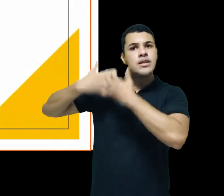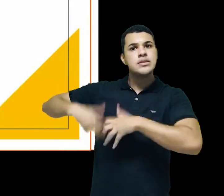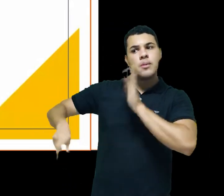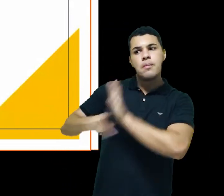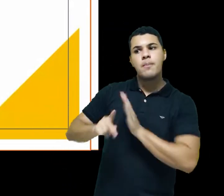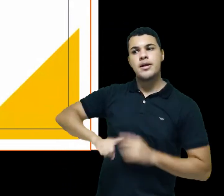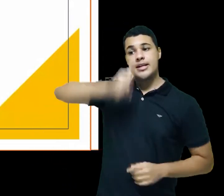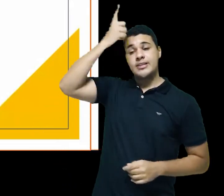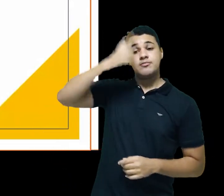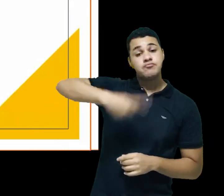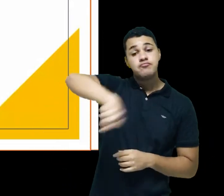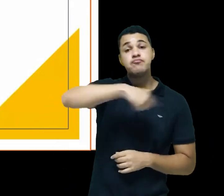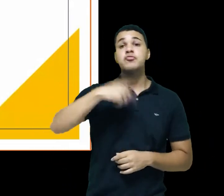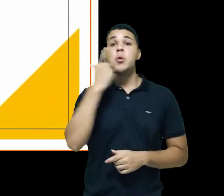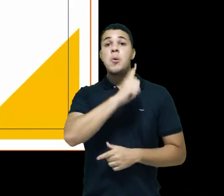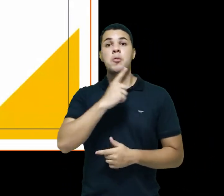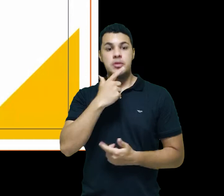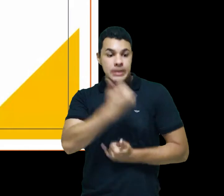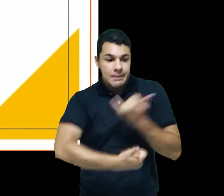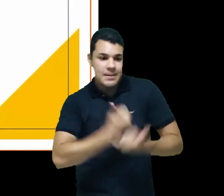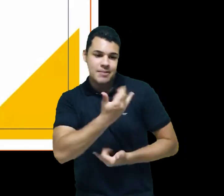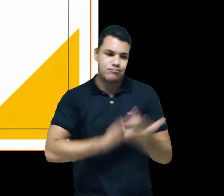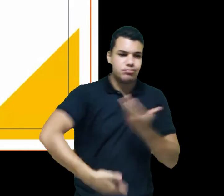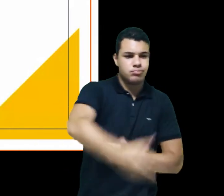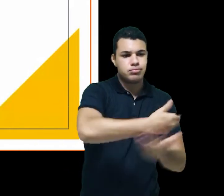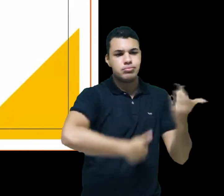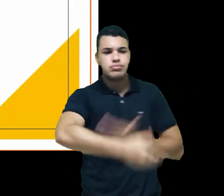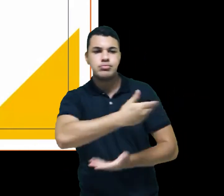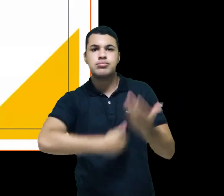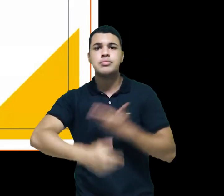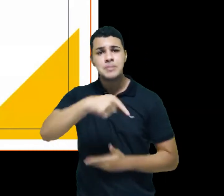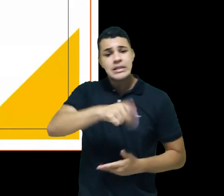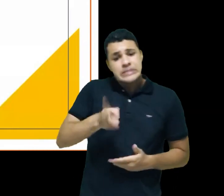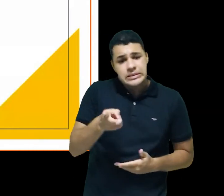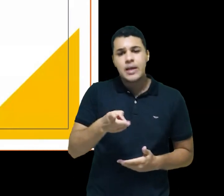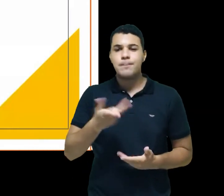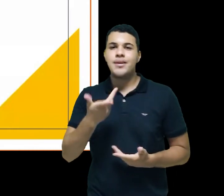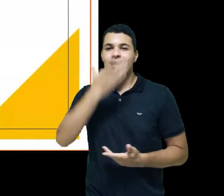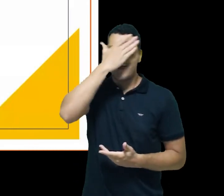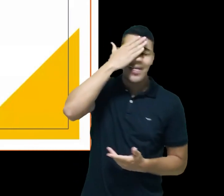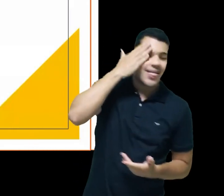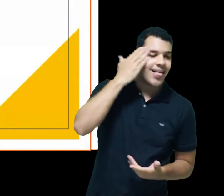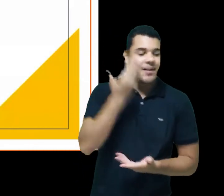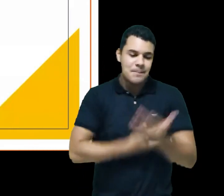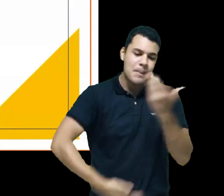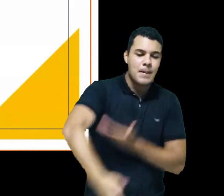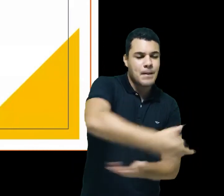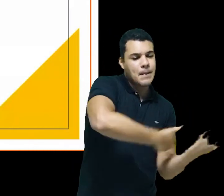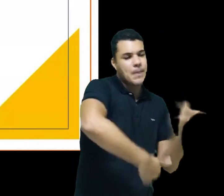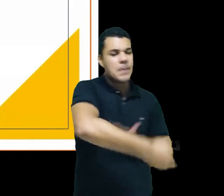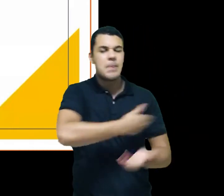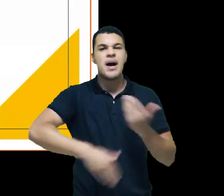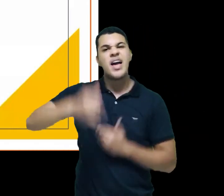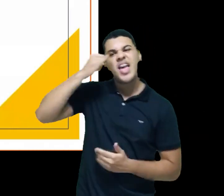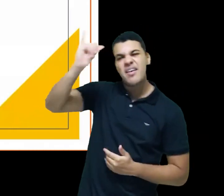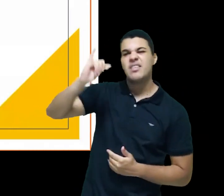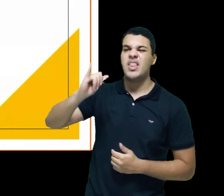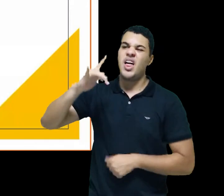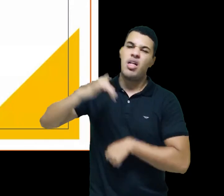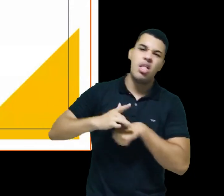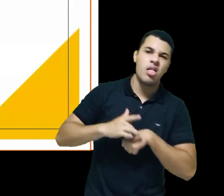criativas, para que os vocalizes não sejam feitos de forma igual e sejam cansativos e